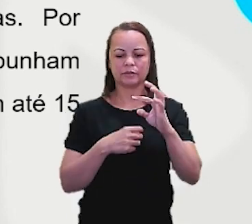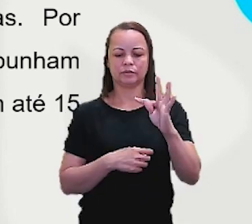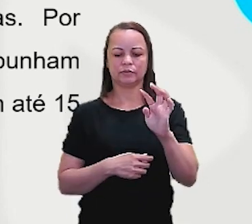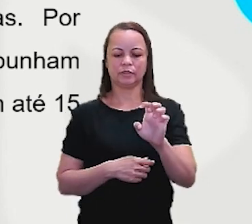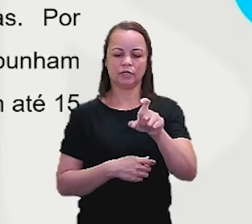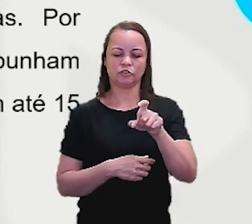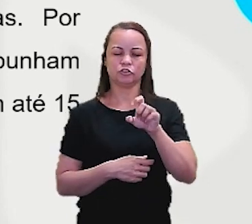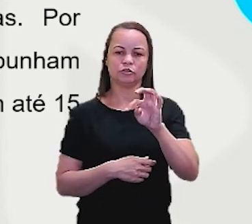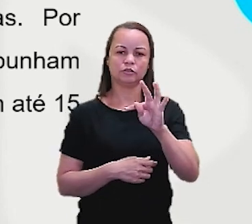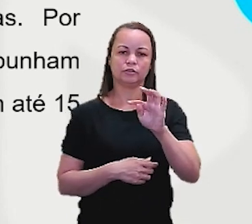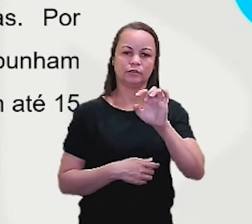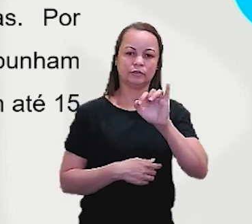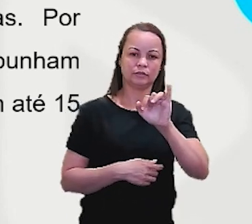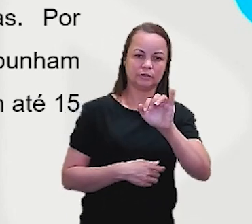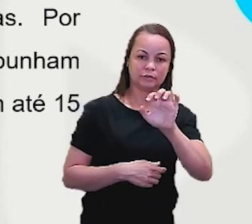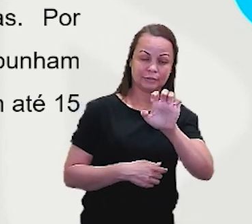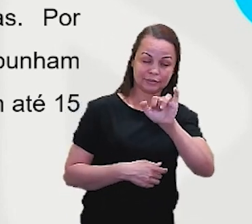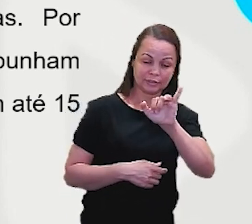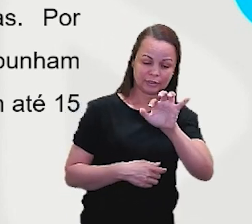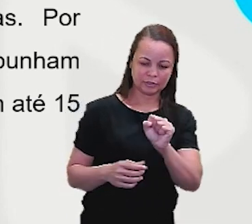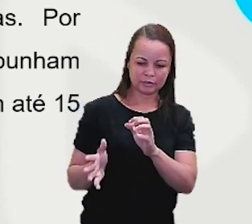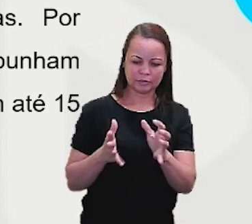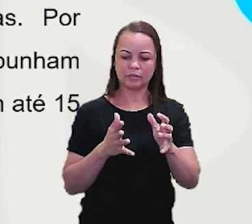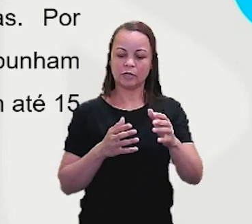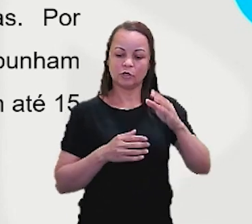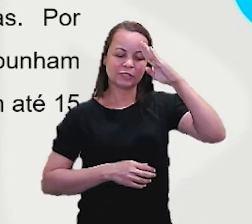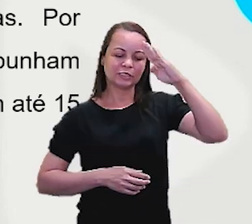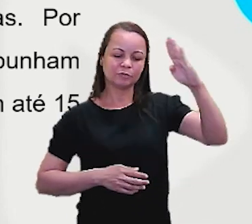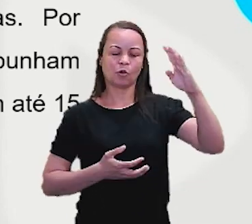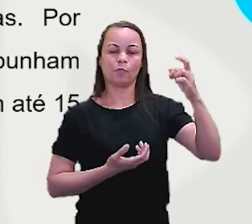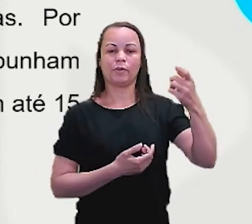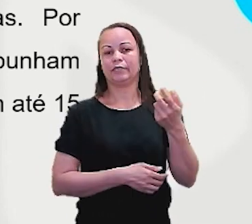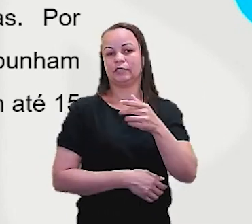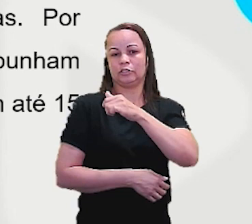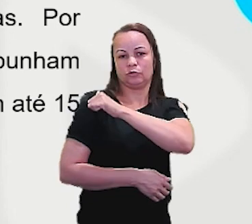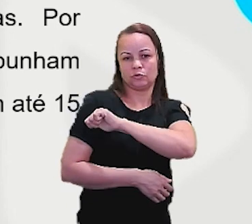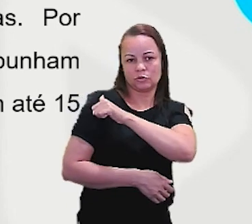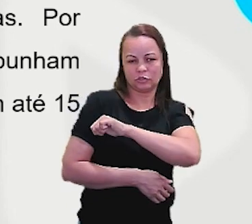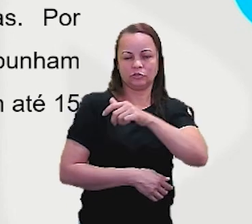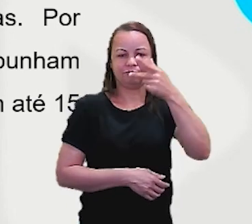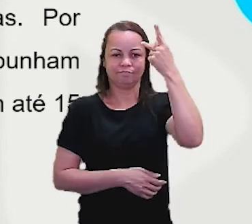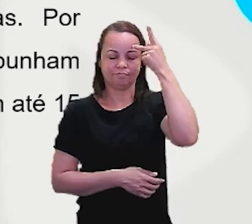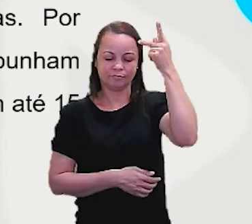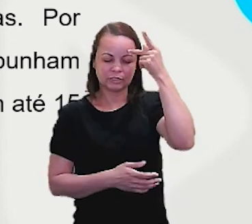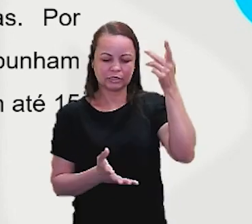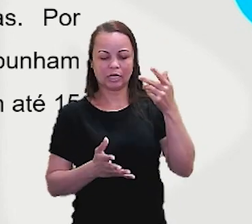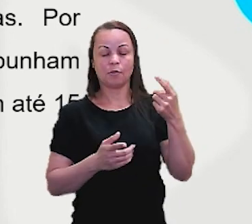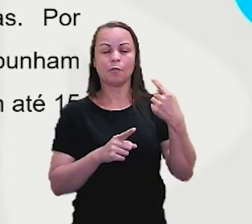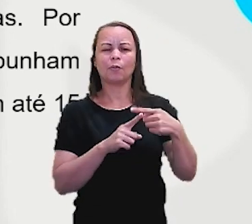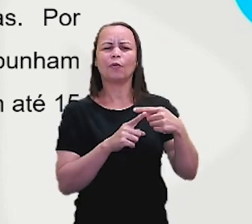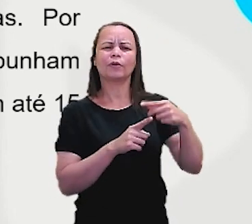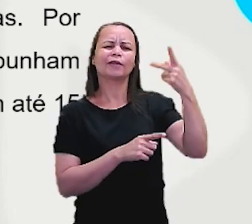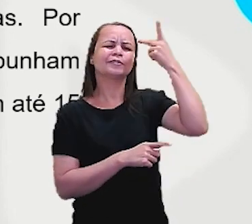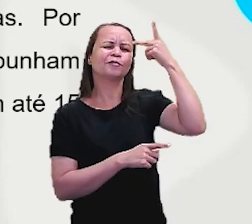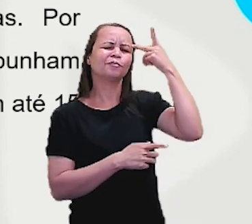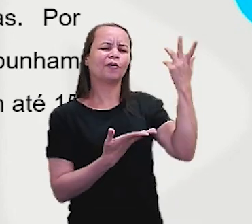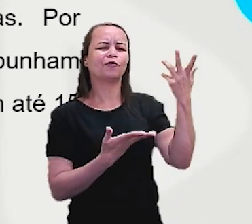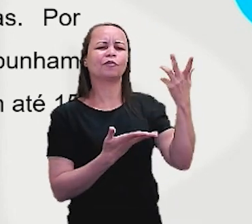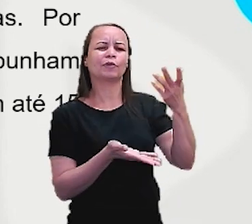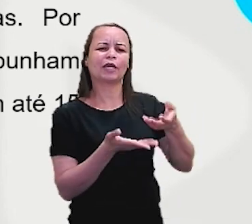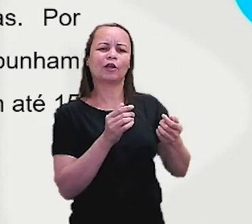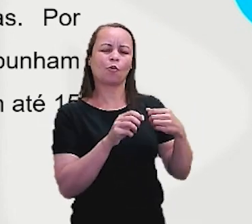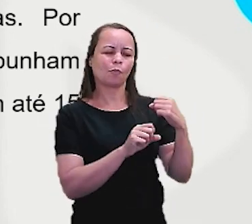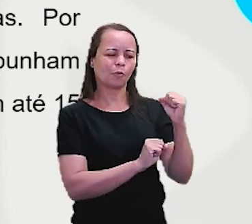construção, especialmente em São Paulo, no Rio de Janeiro. Por que em São Paulo? Porque São Paulo era o maior produtor de café e o café era a